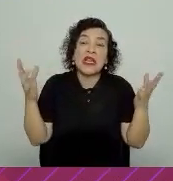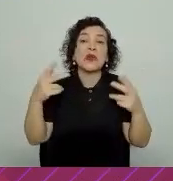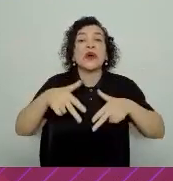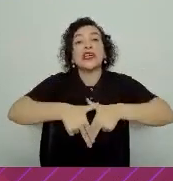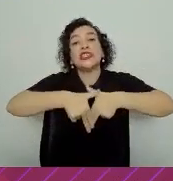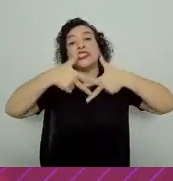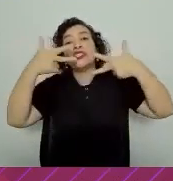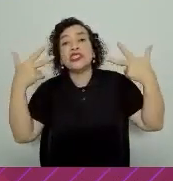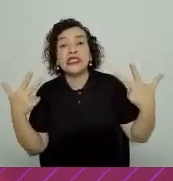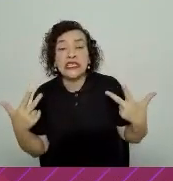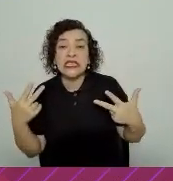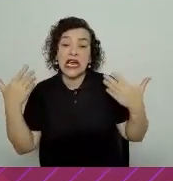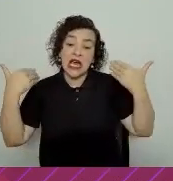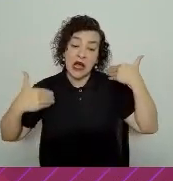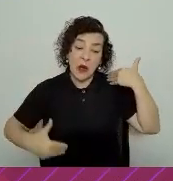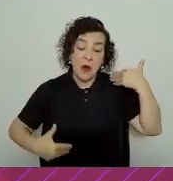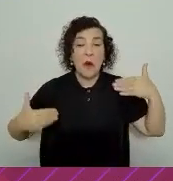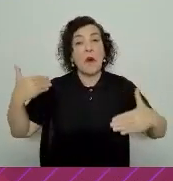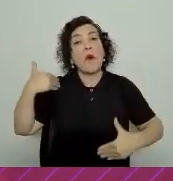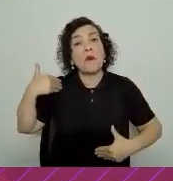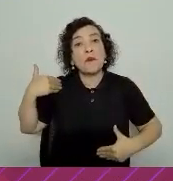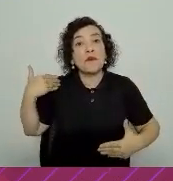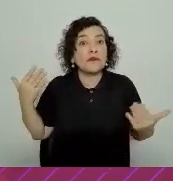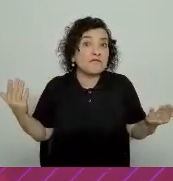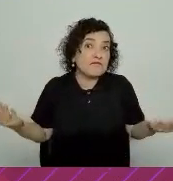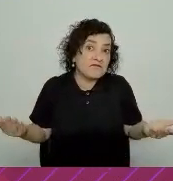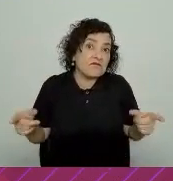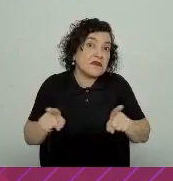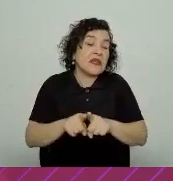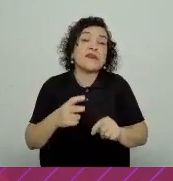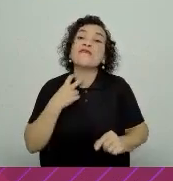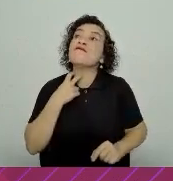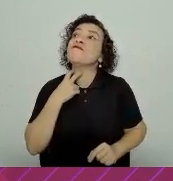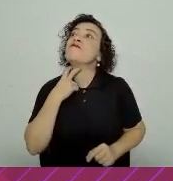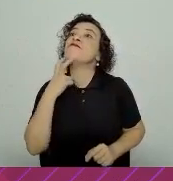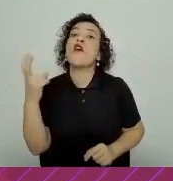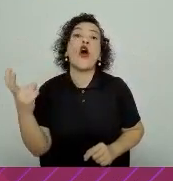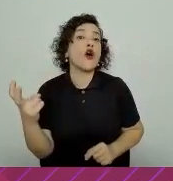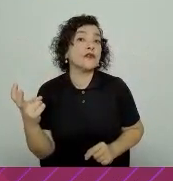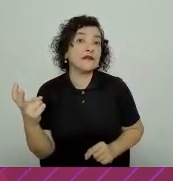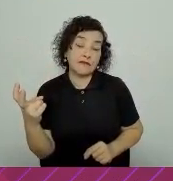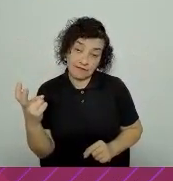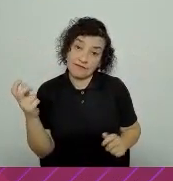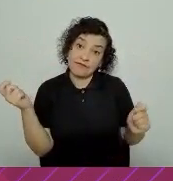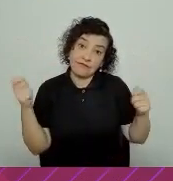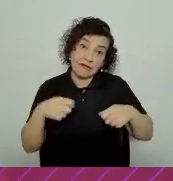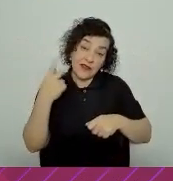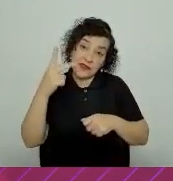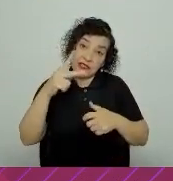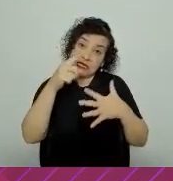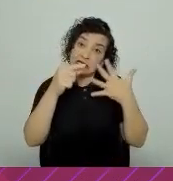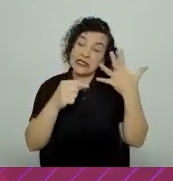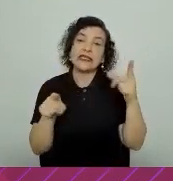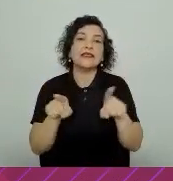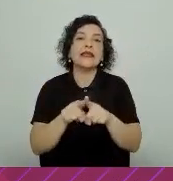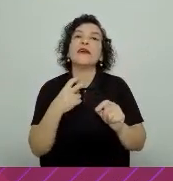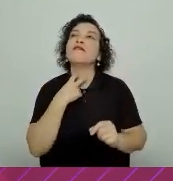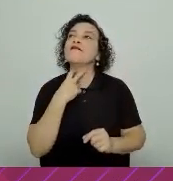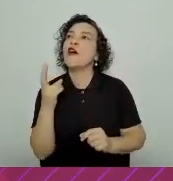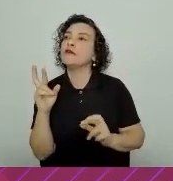o seu corpo a sua voz então sei lá a gente ter sotaques